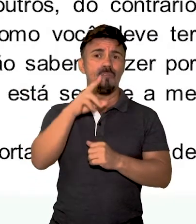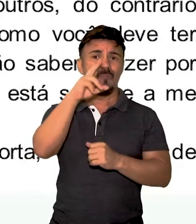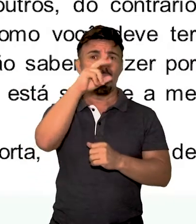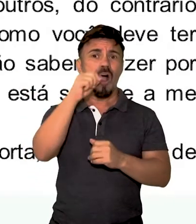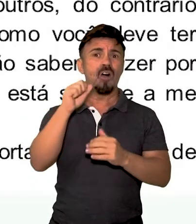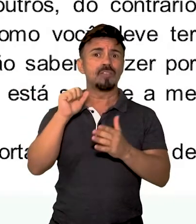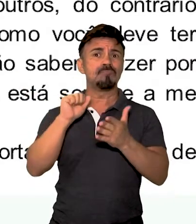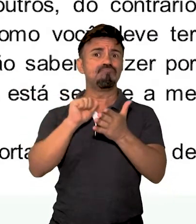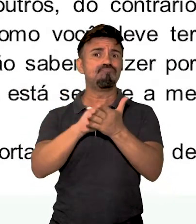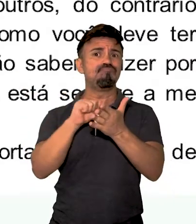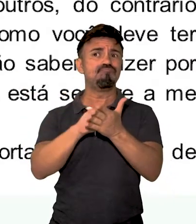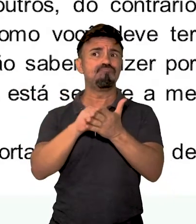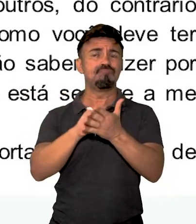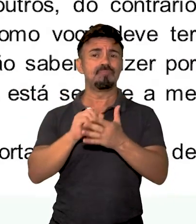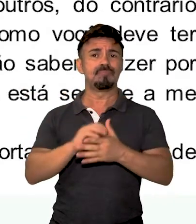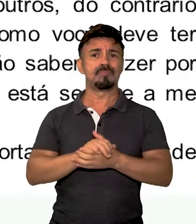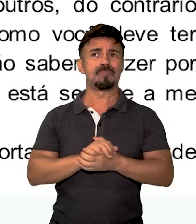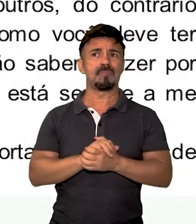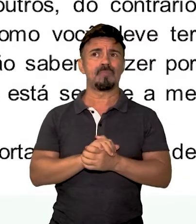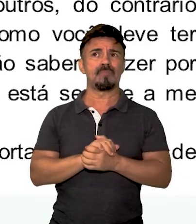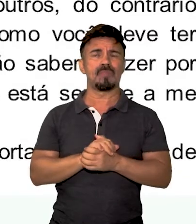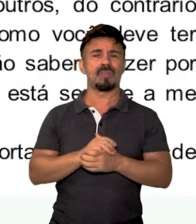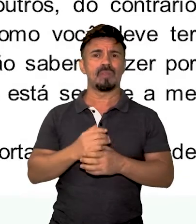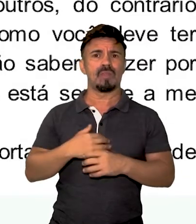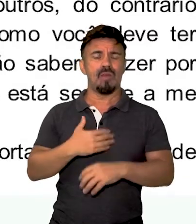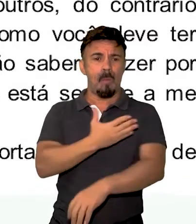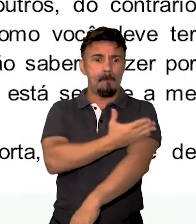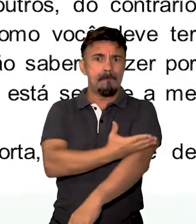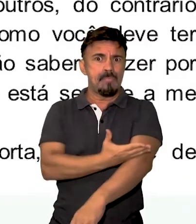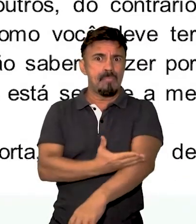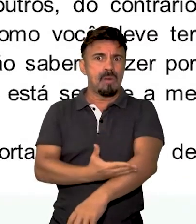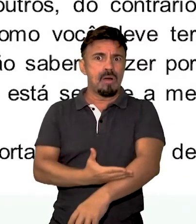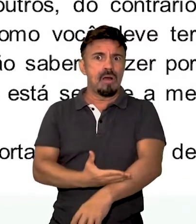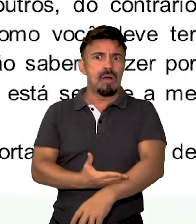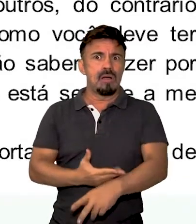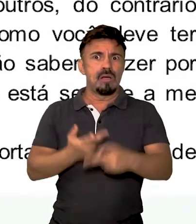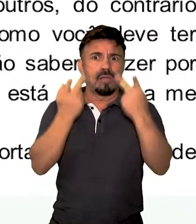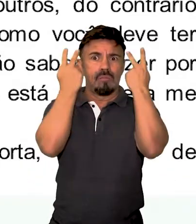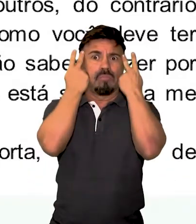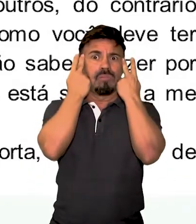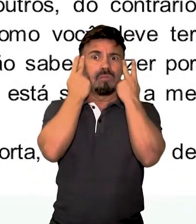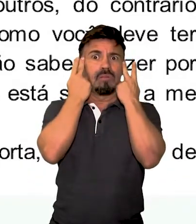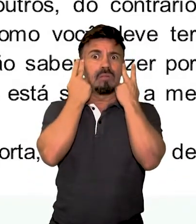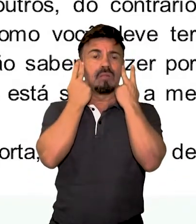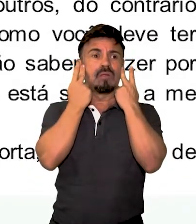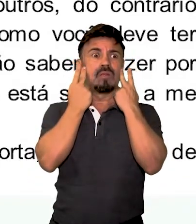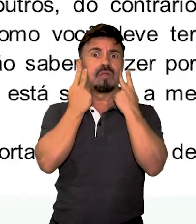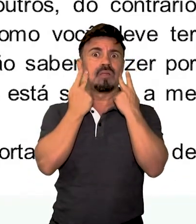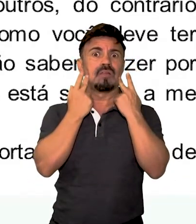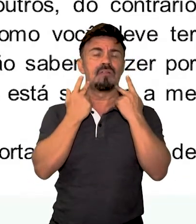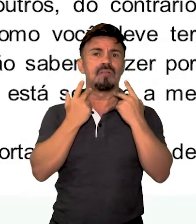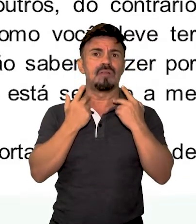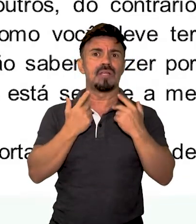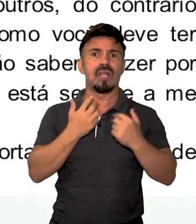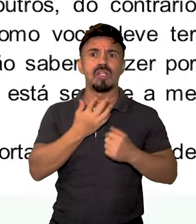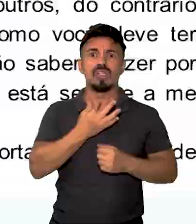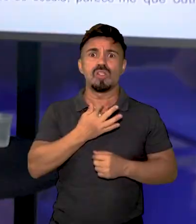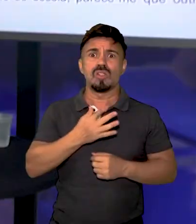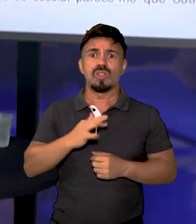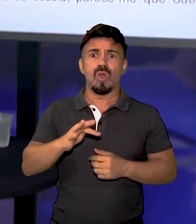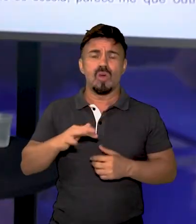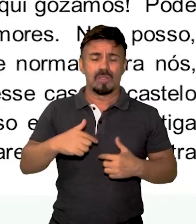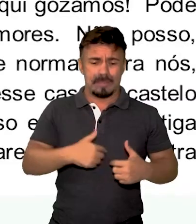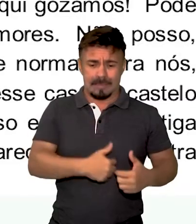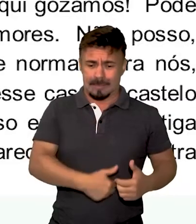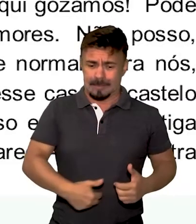e penetrante. Fiquei branca. No mesmo instante, vieram-me dores de